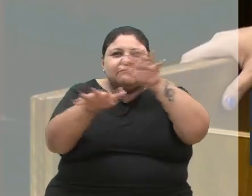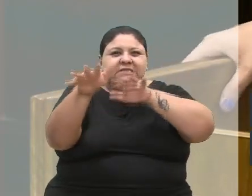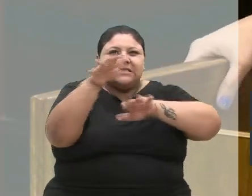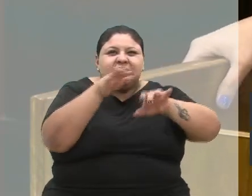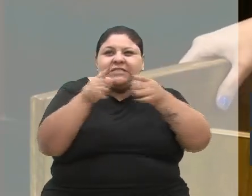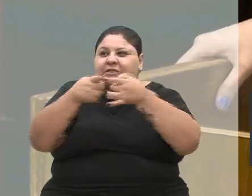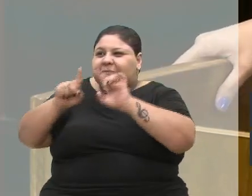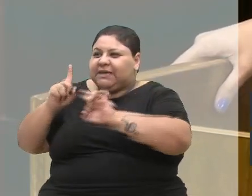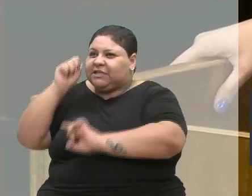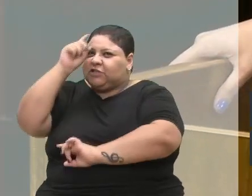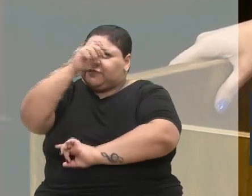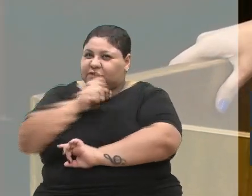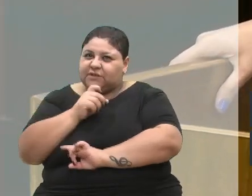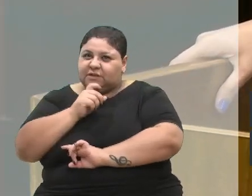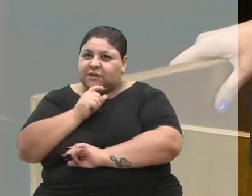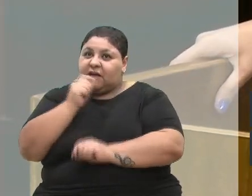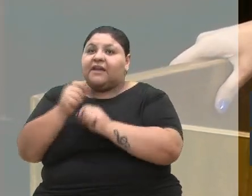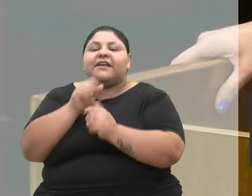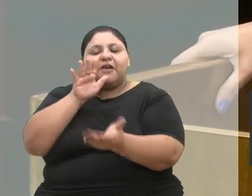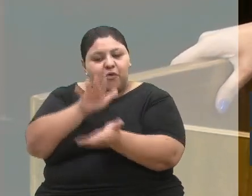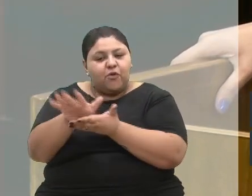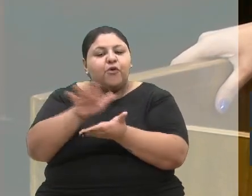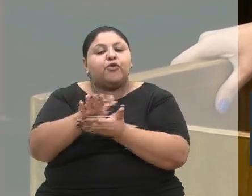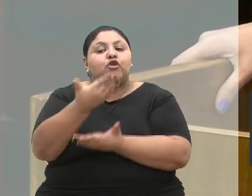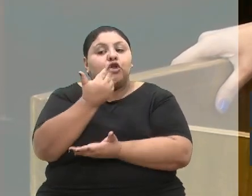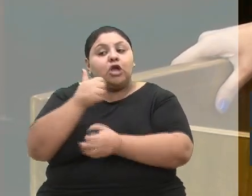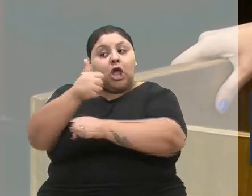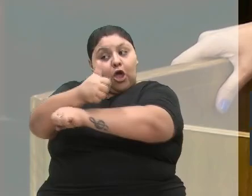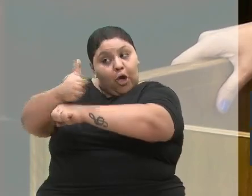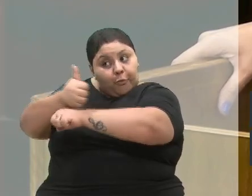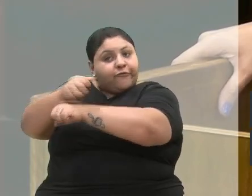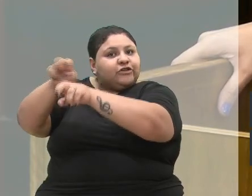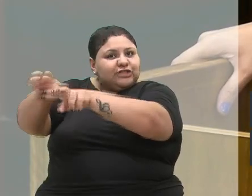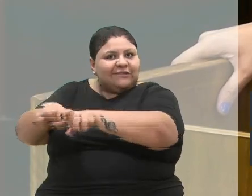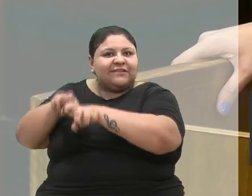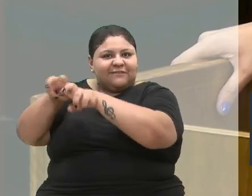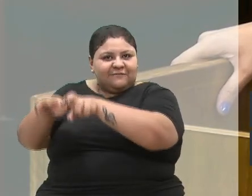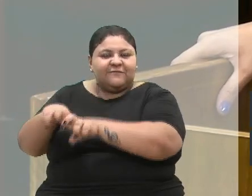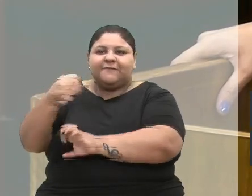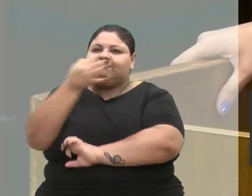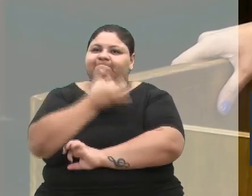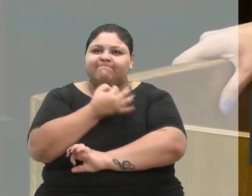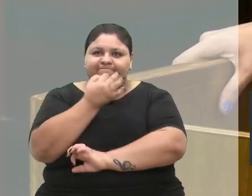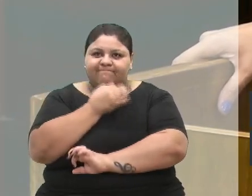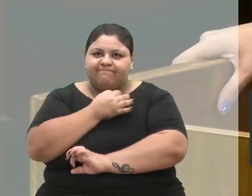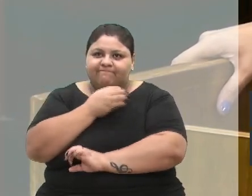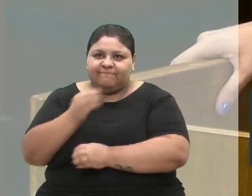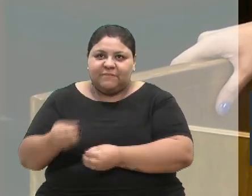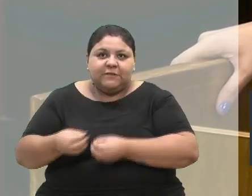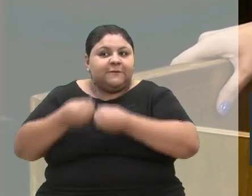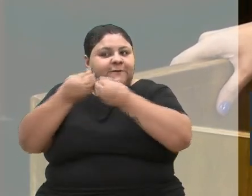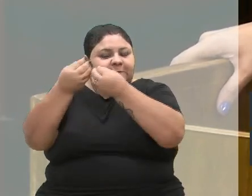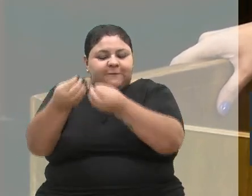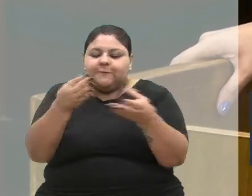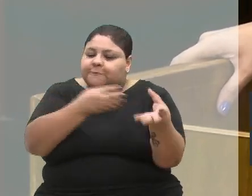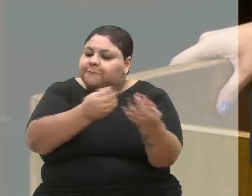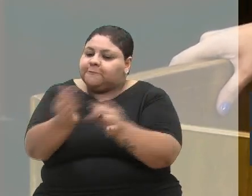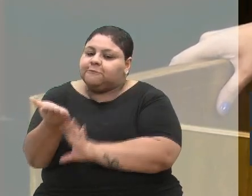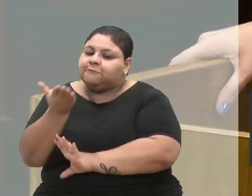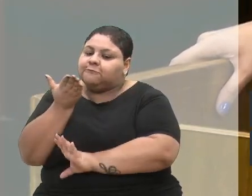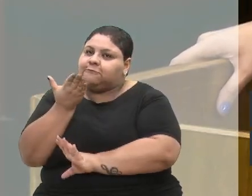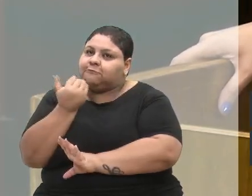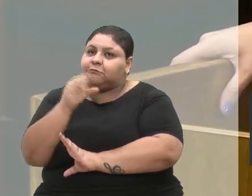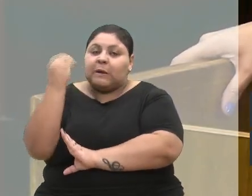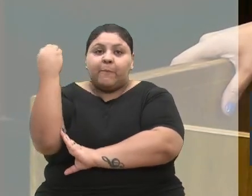dificuldades. Quem produz alimento é o agricultor, né? O nosso agricultor. Caxias do Sul fornece muito alimento para a nossa capital,